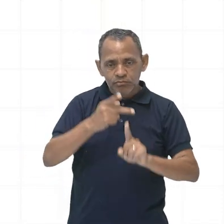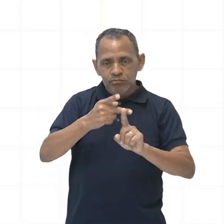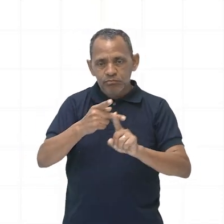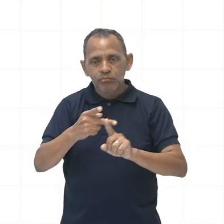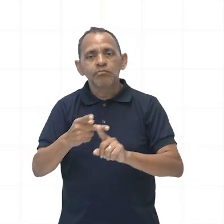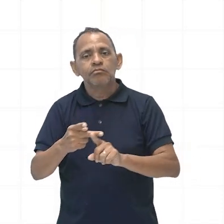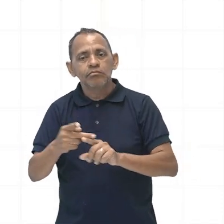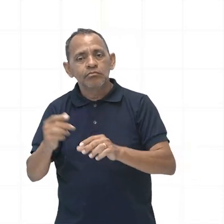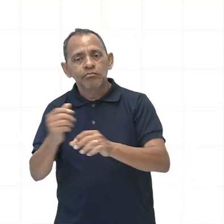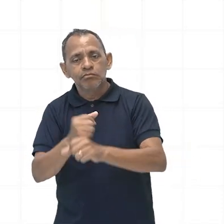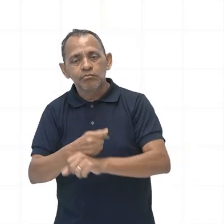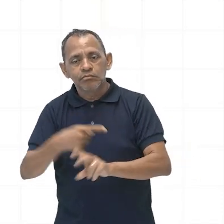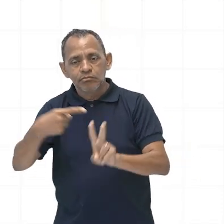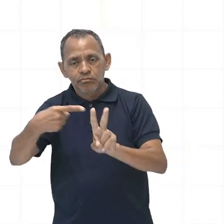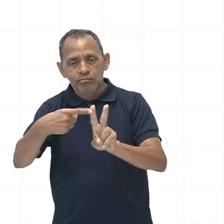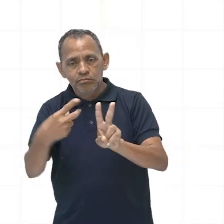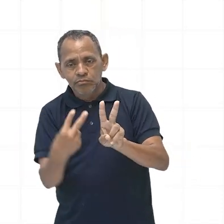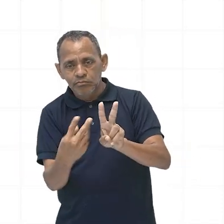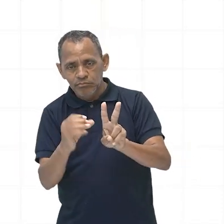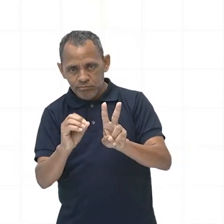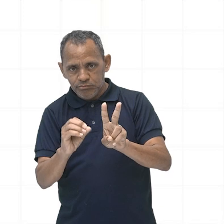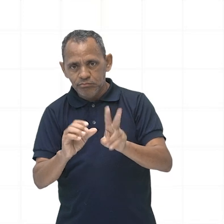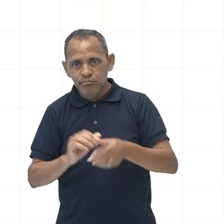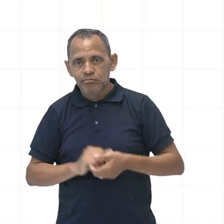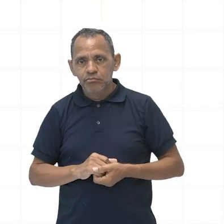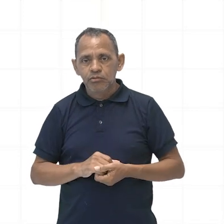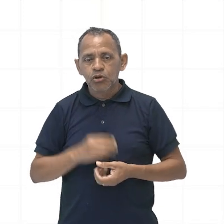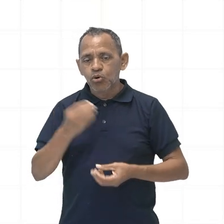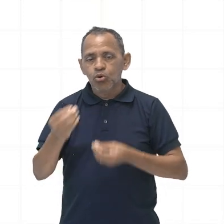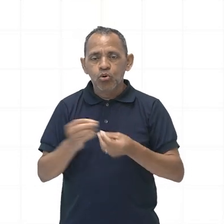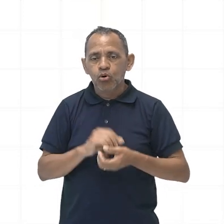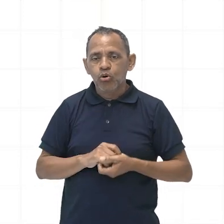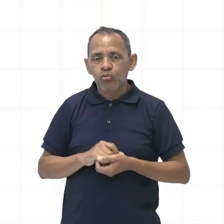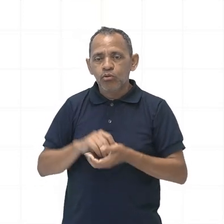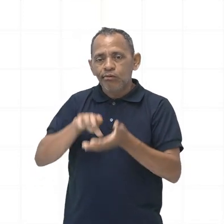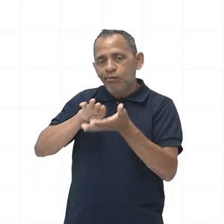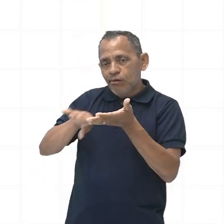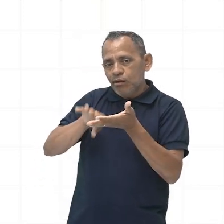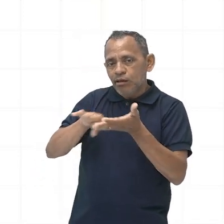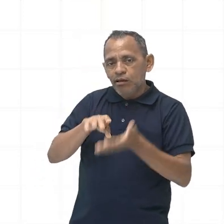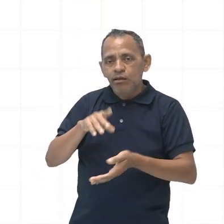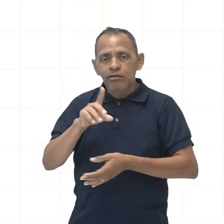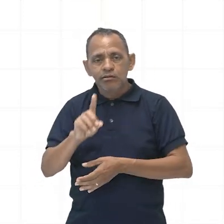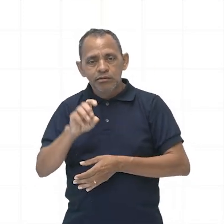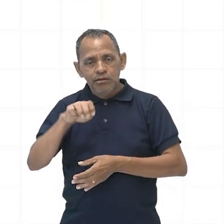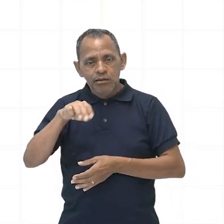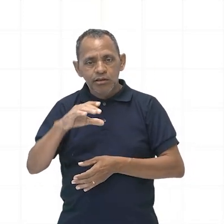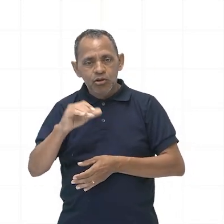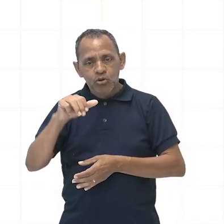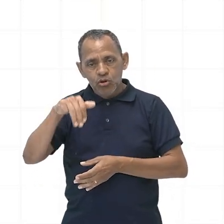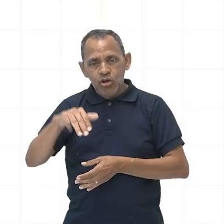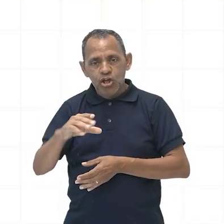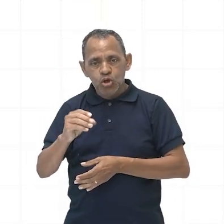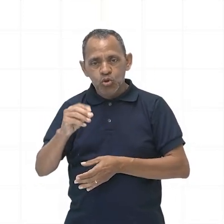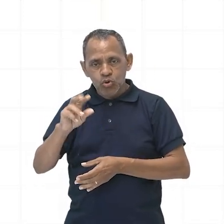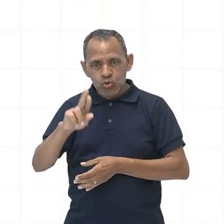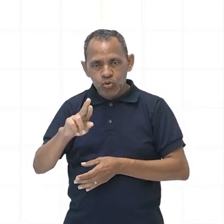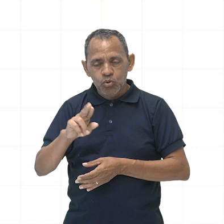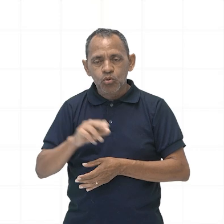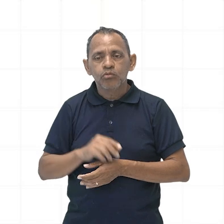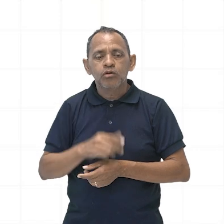de 20. E aí, raiz de 20, eu vou decompor. 20 por 2